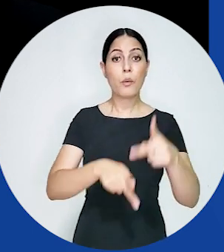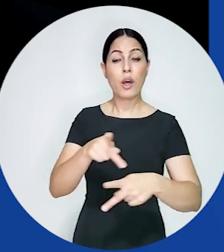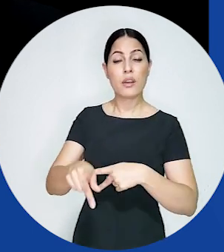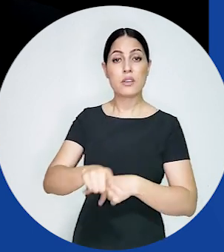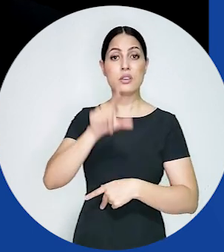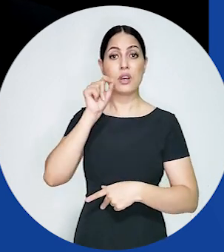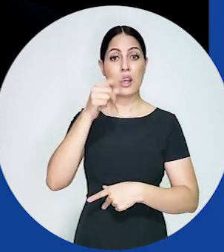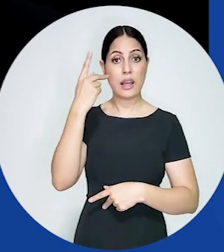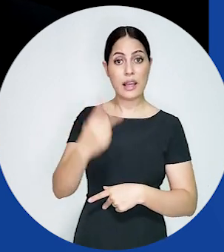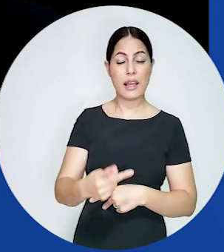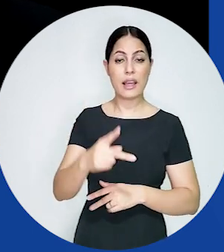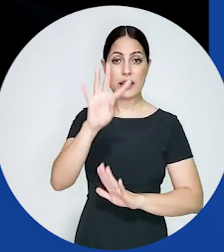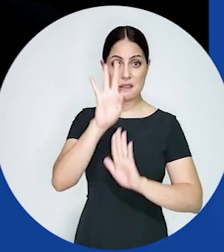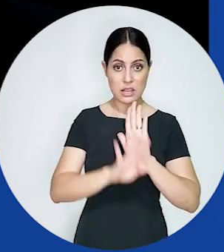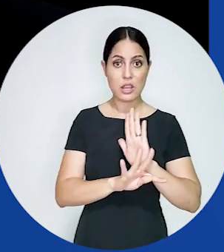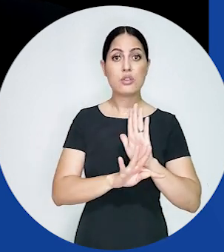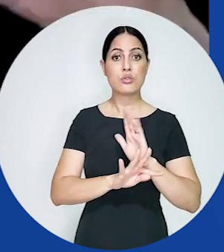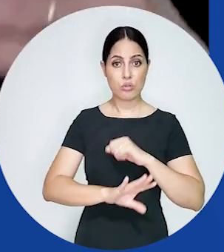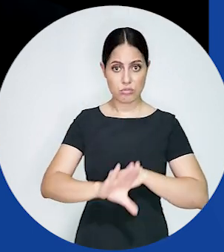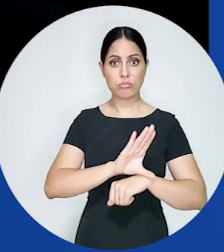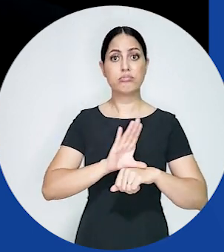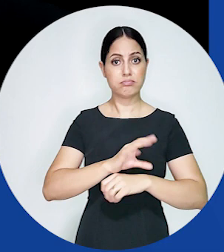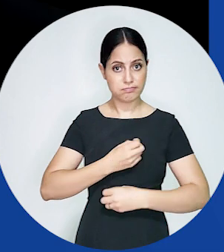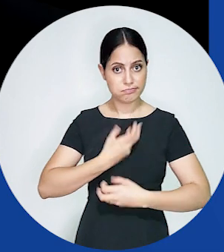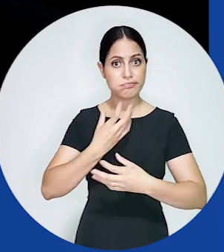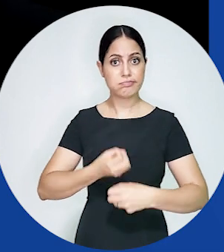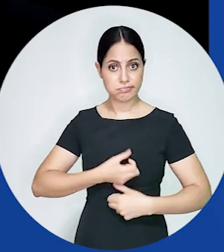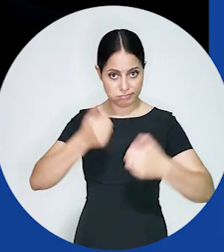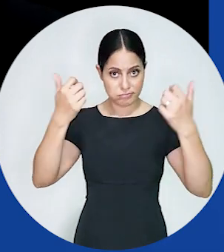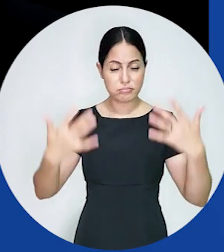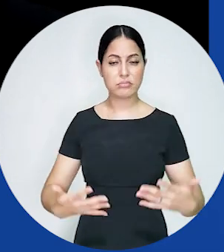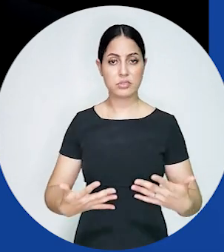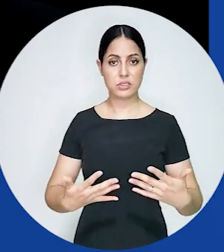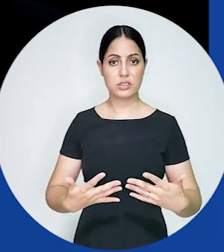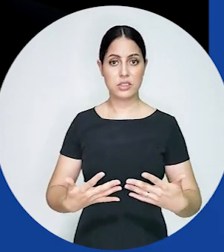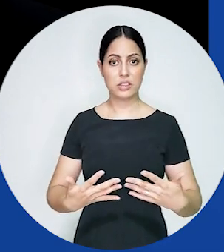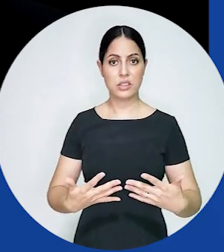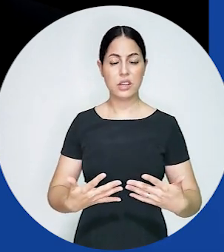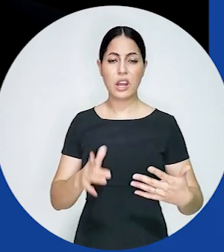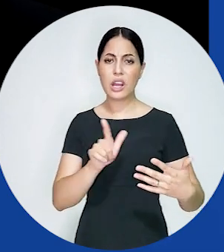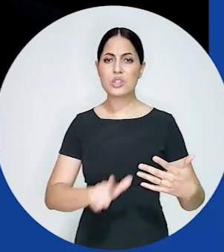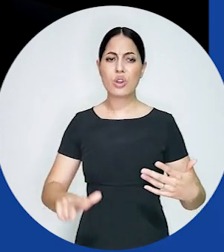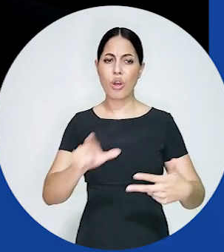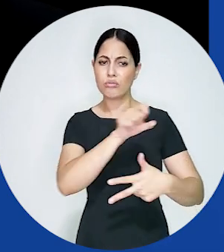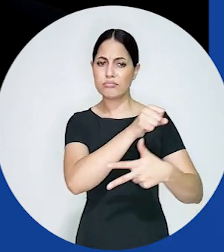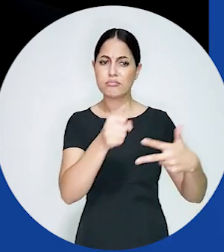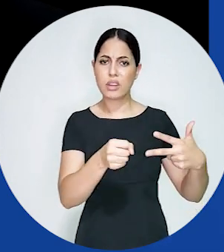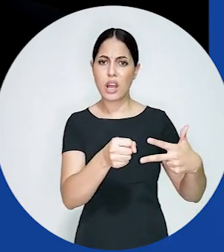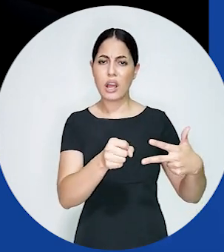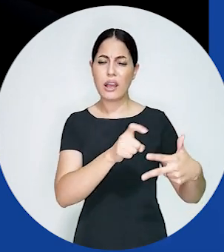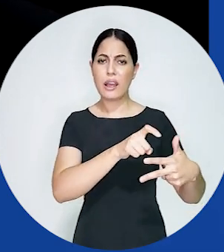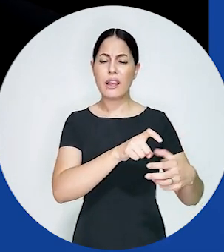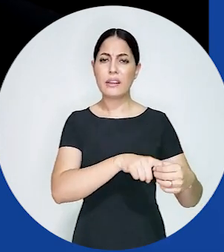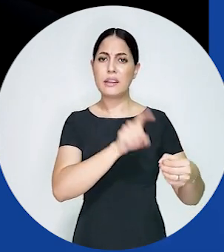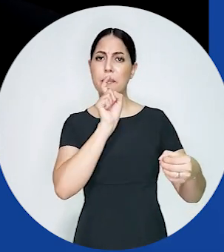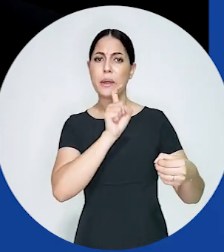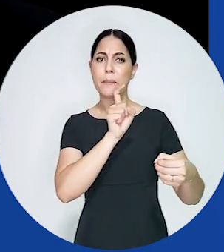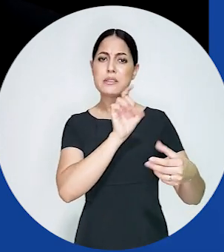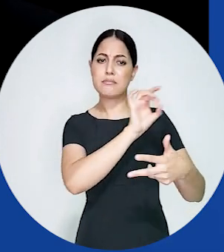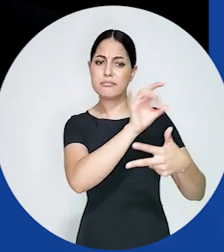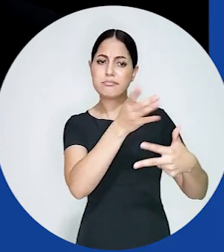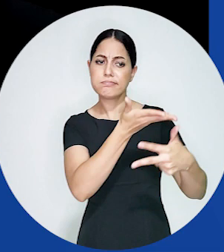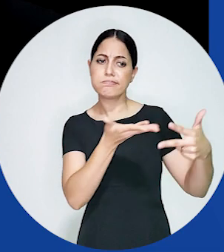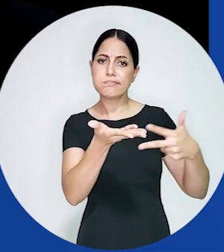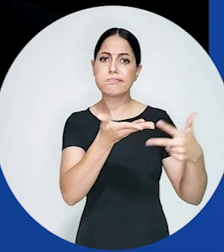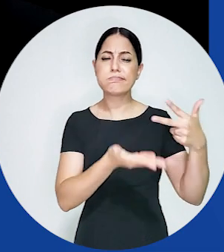hão de obedecer à soberania popular expressada no texto constitucional. E, ora, a Constituição diz que os poderes são independentes, mas harmônicos